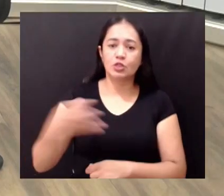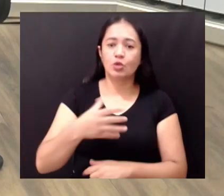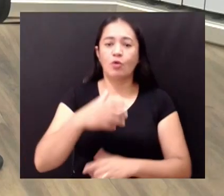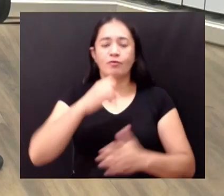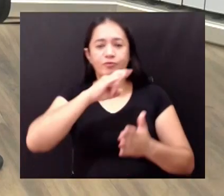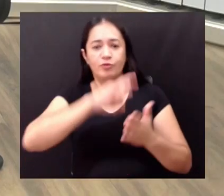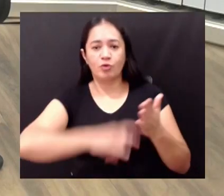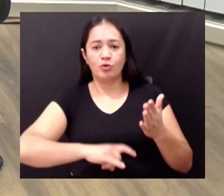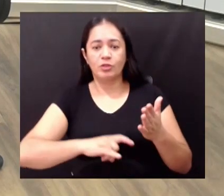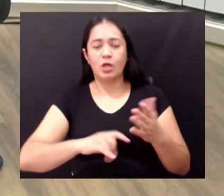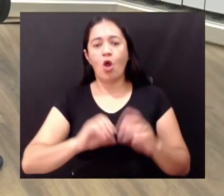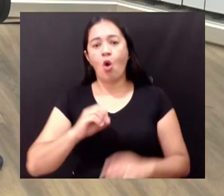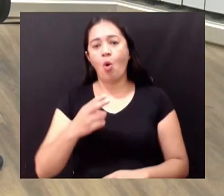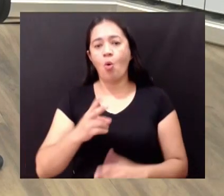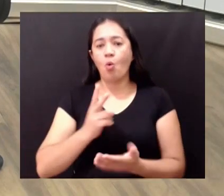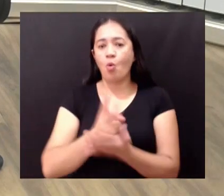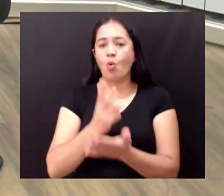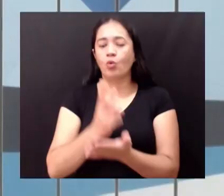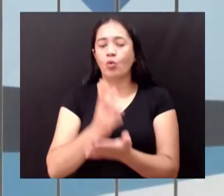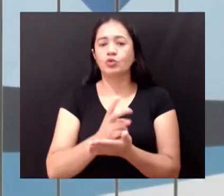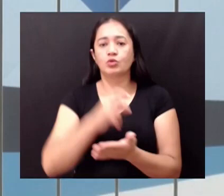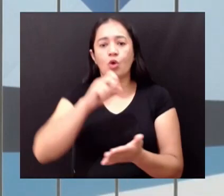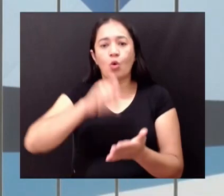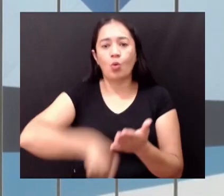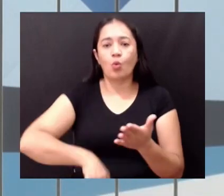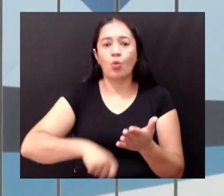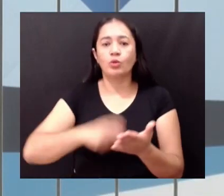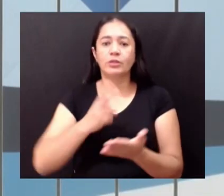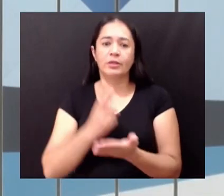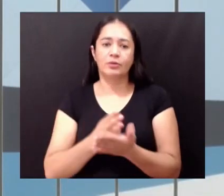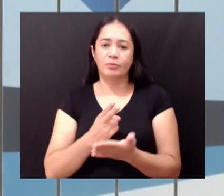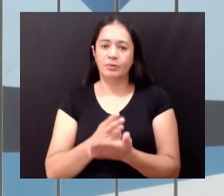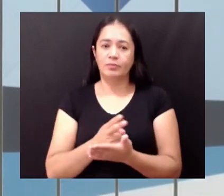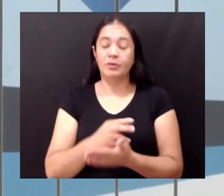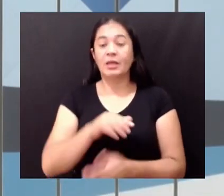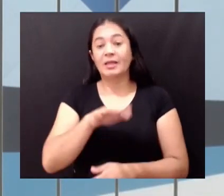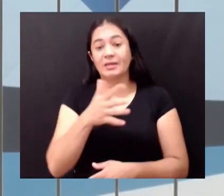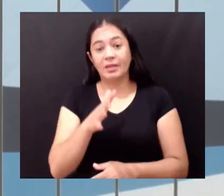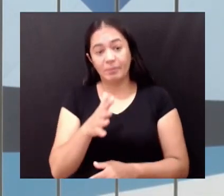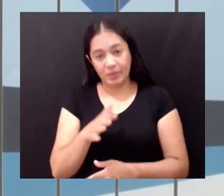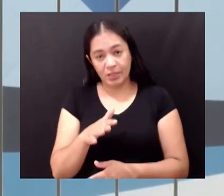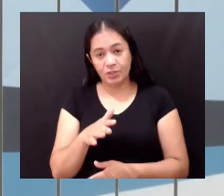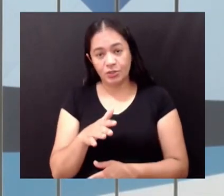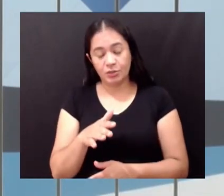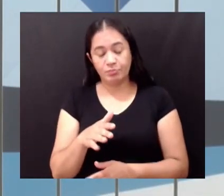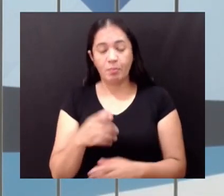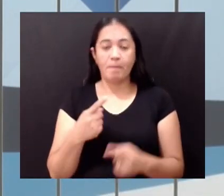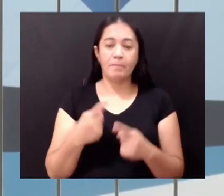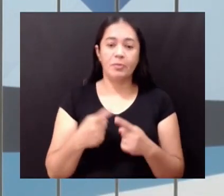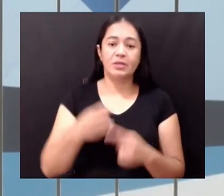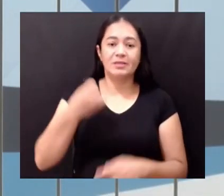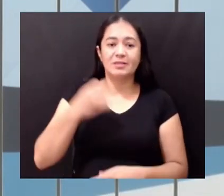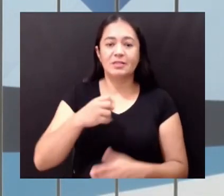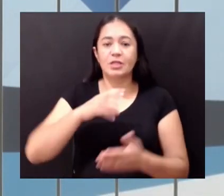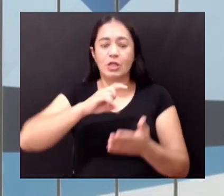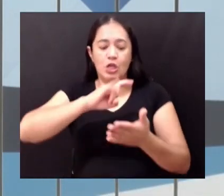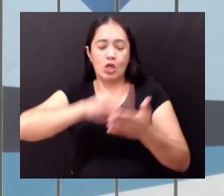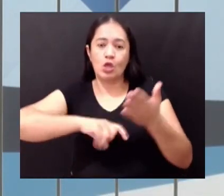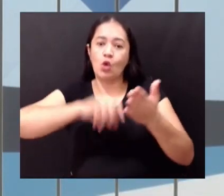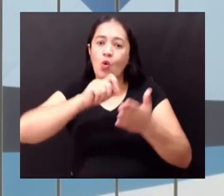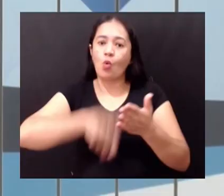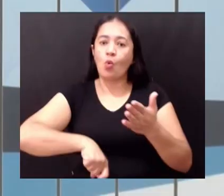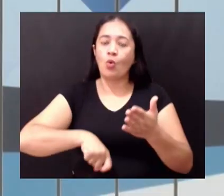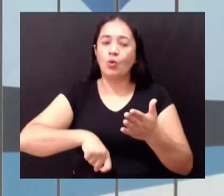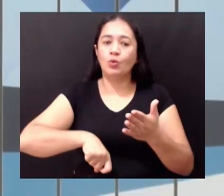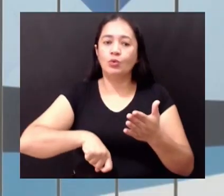o contrato inicial? Isso depende muito de como era o contrato de trabalho anterior, né? Existem contratos flexíveis, né, que sinalizam